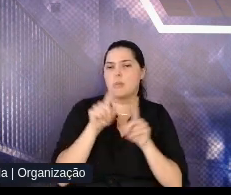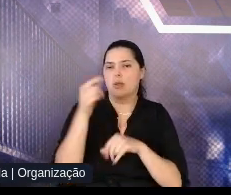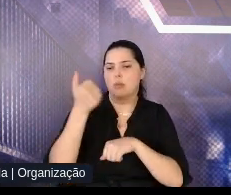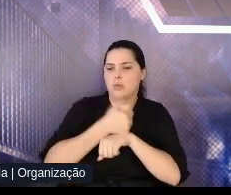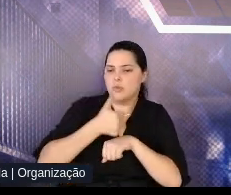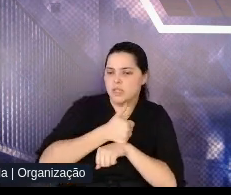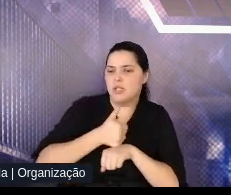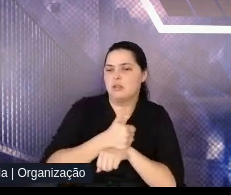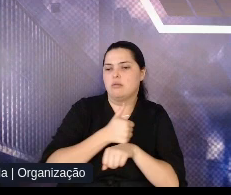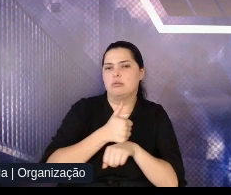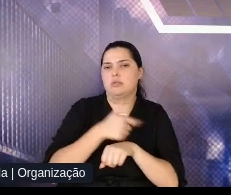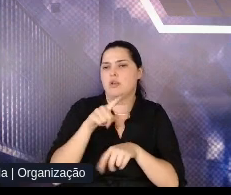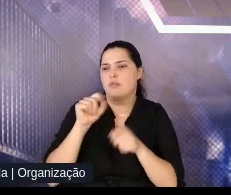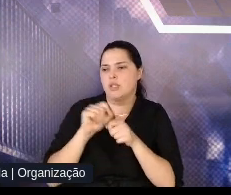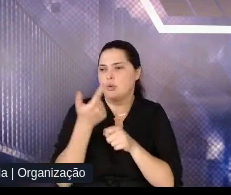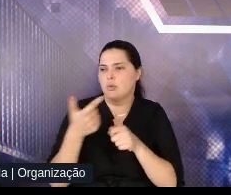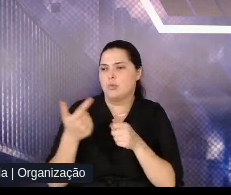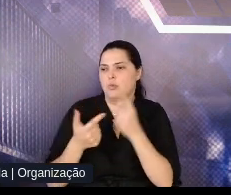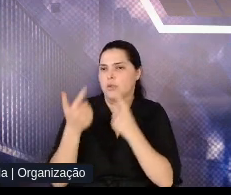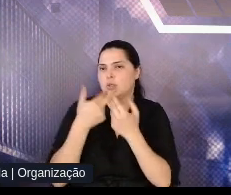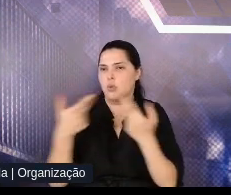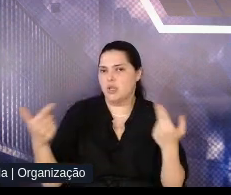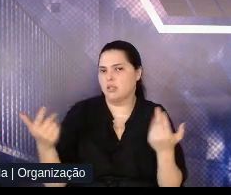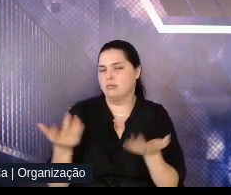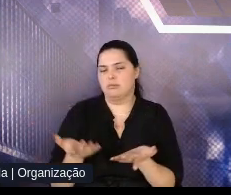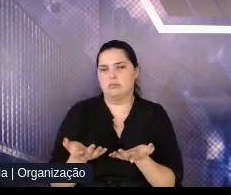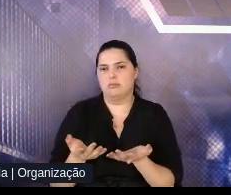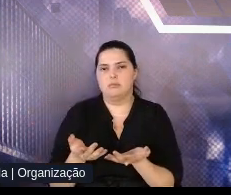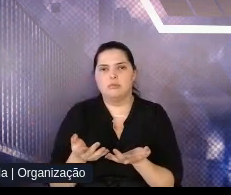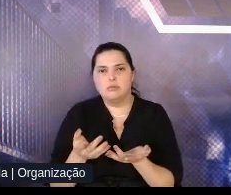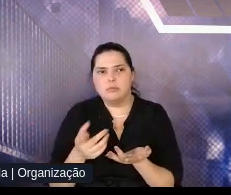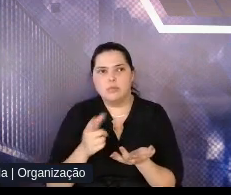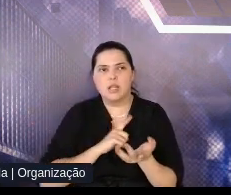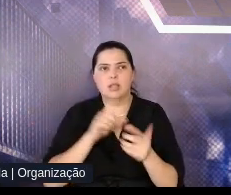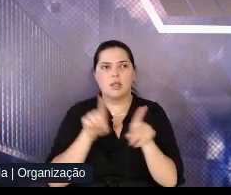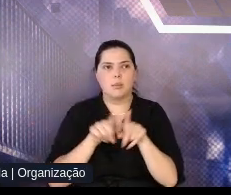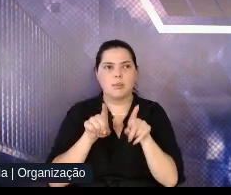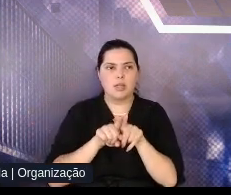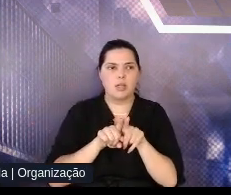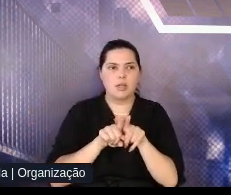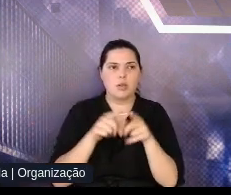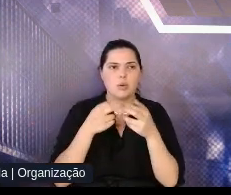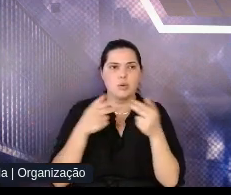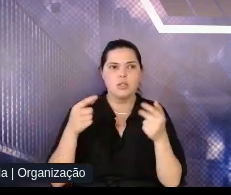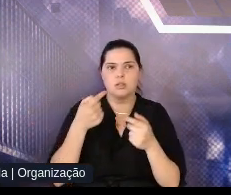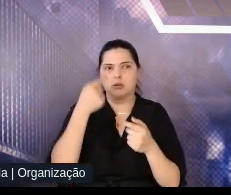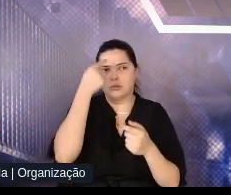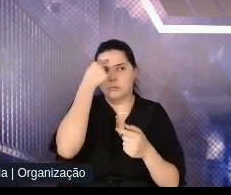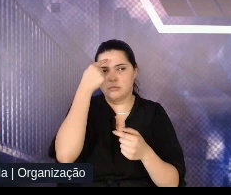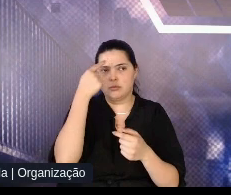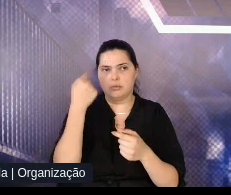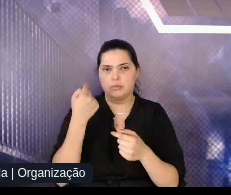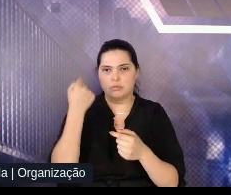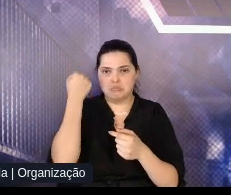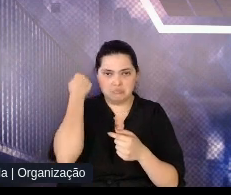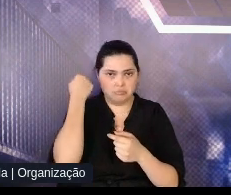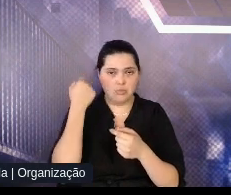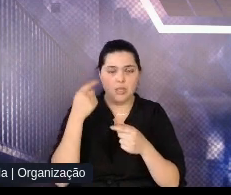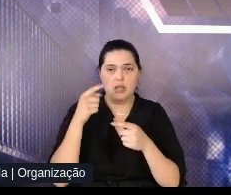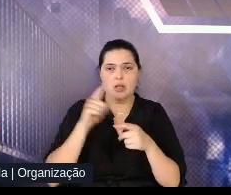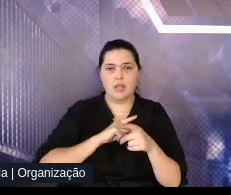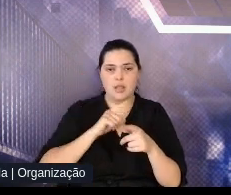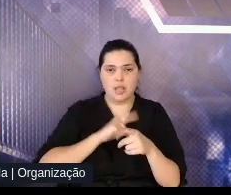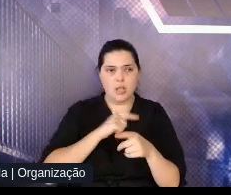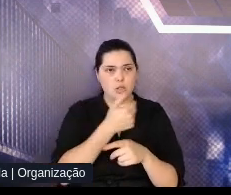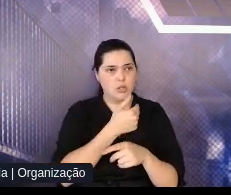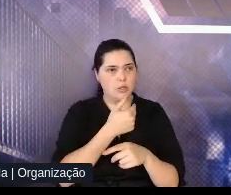não fazerem determinadas coisas. Tem os vieses inconscientes, porque a gente cresce numa sociedade